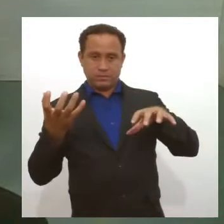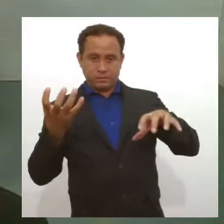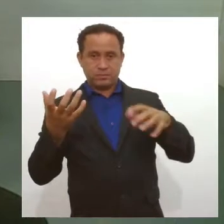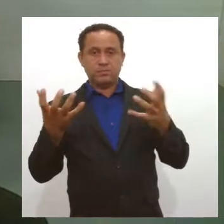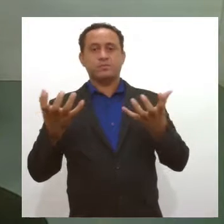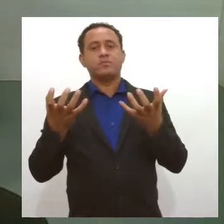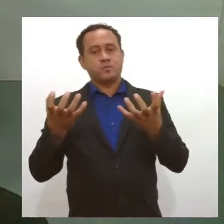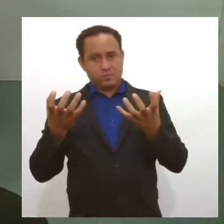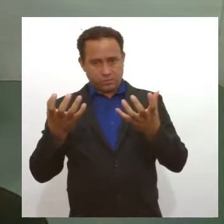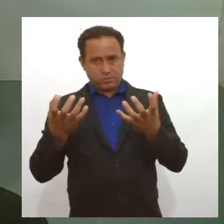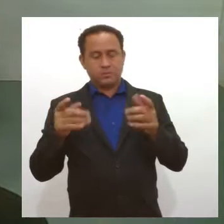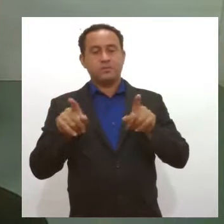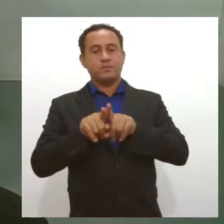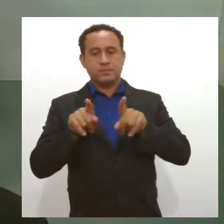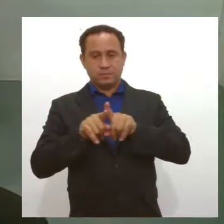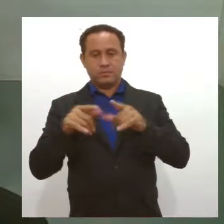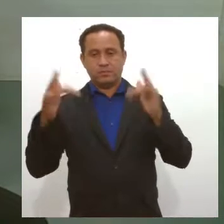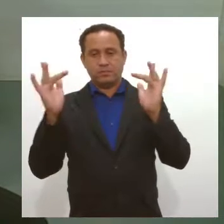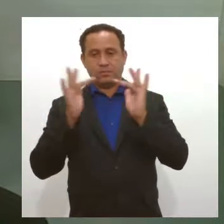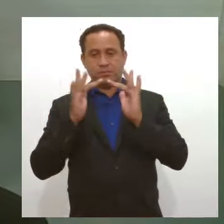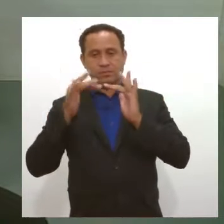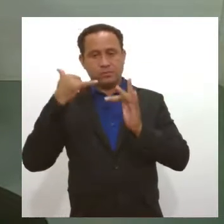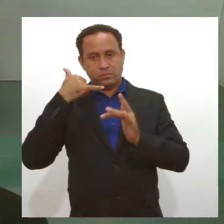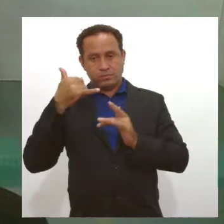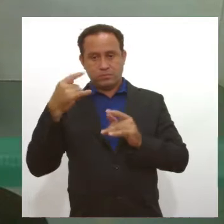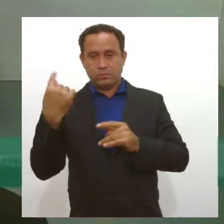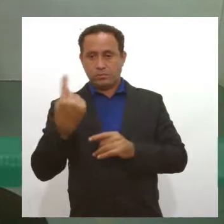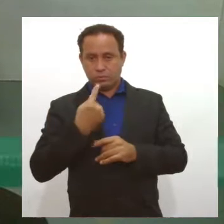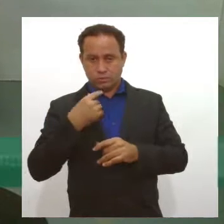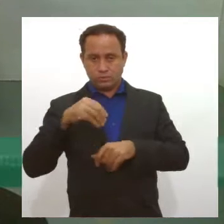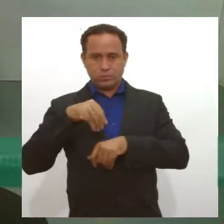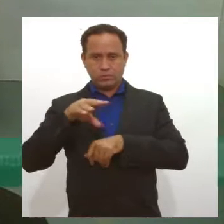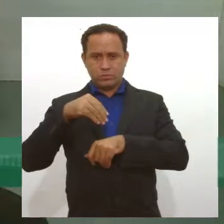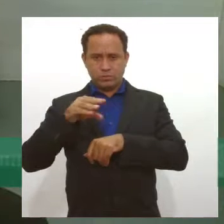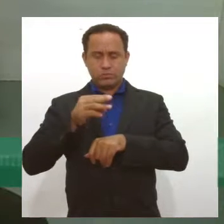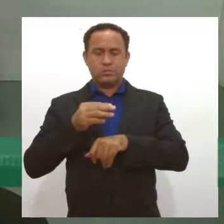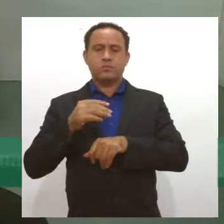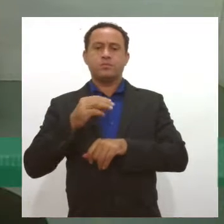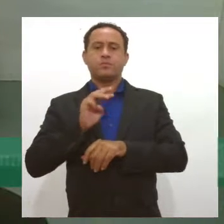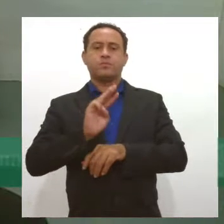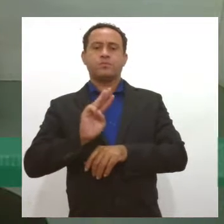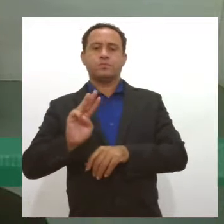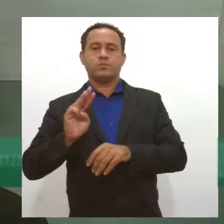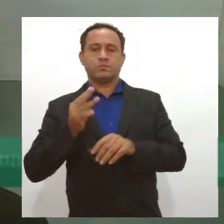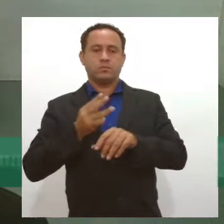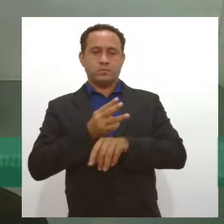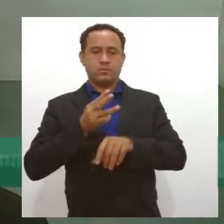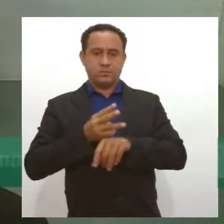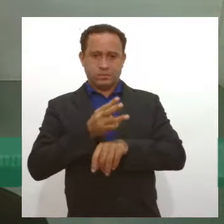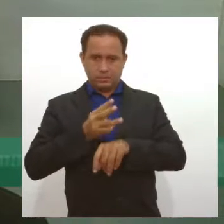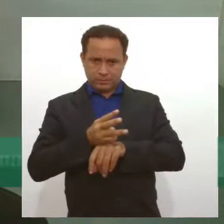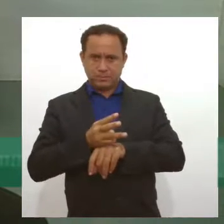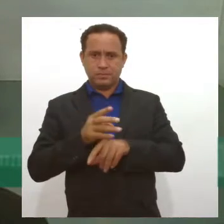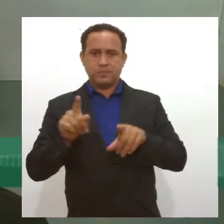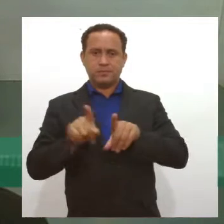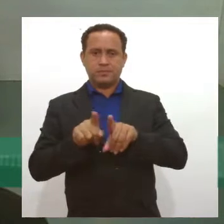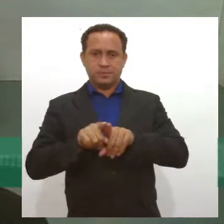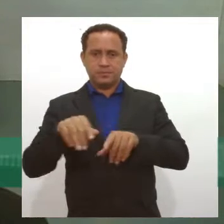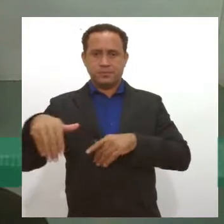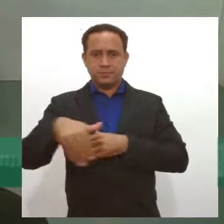quiser participar e entrar em contato com a gente, envie sua mensagem pelo WhatsApp